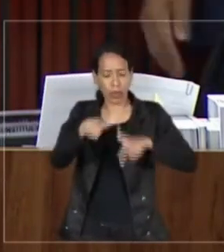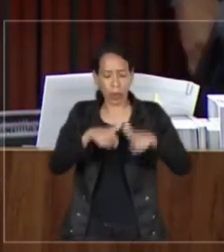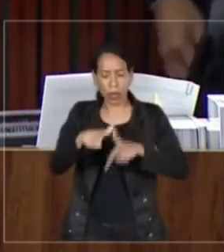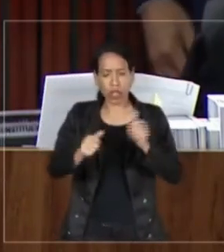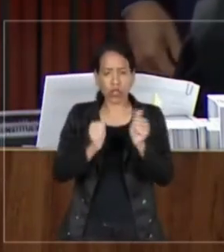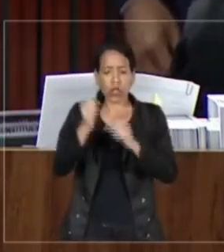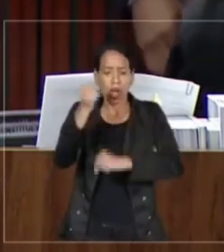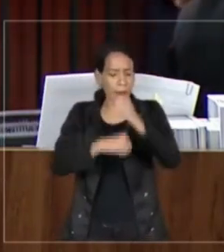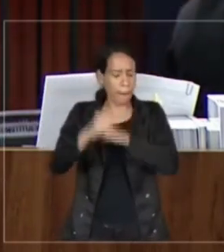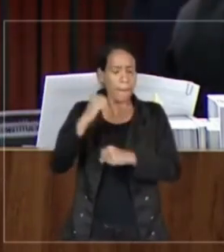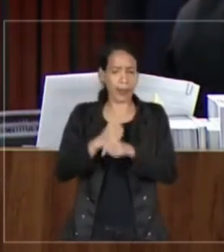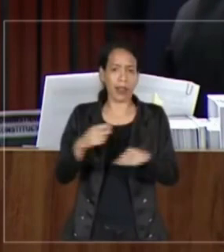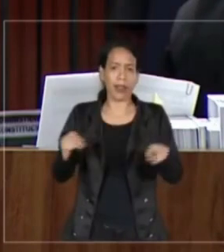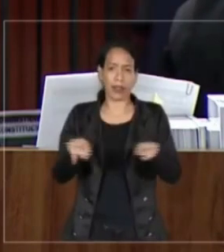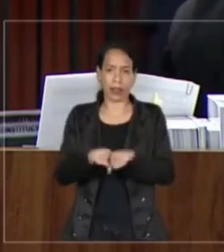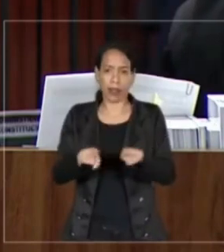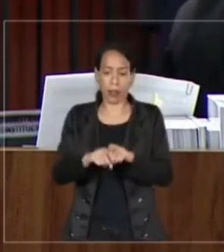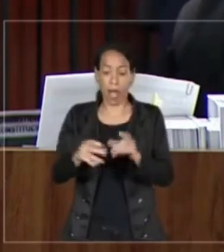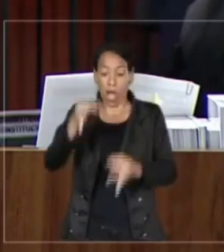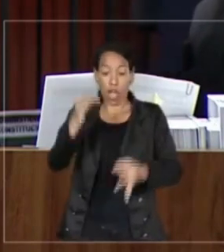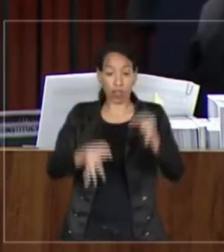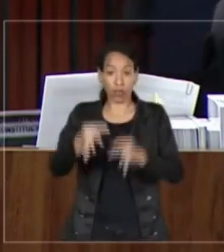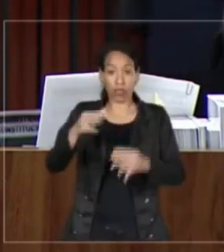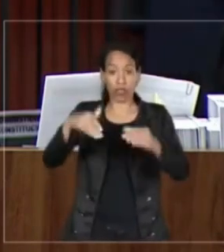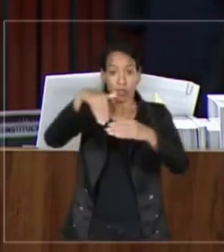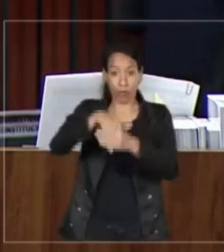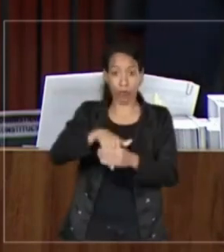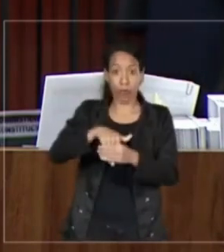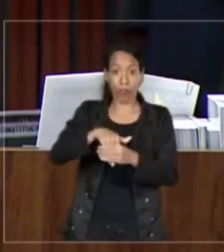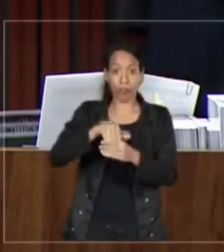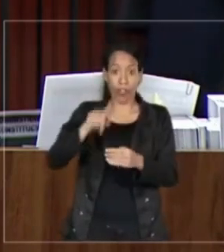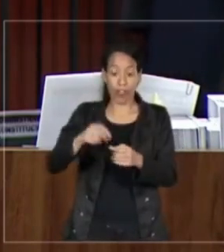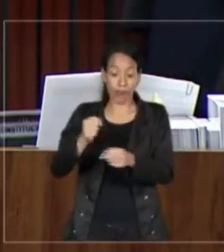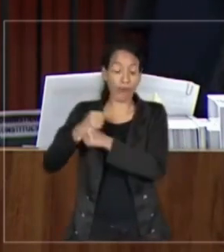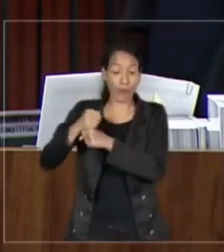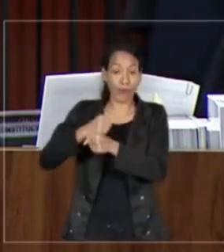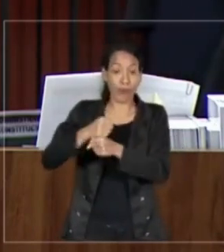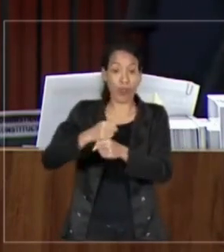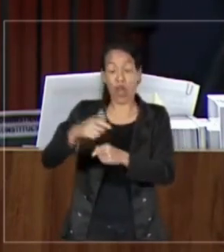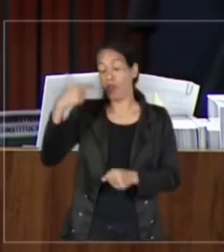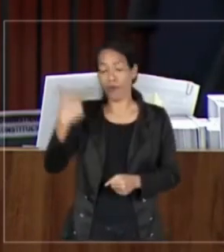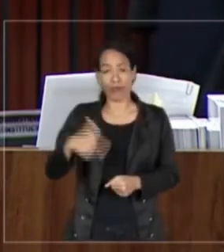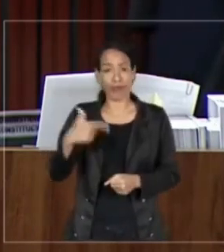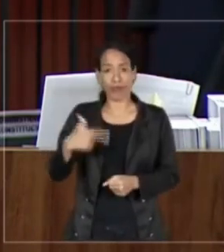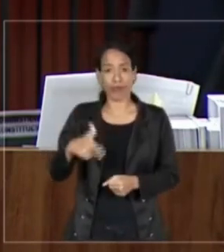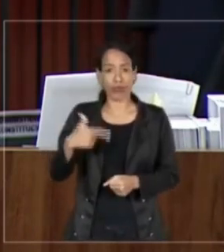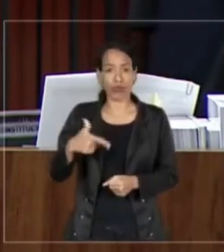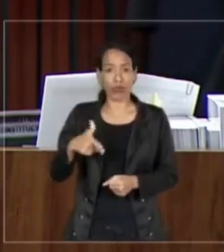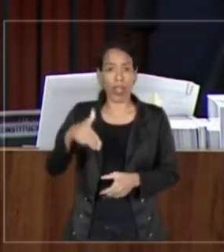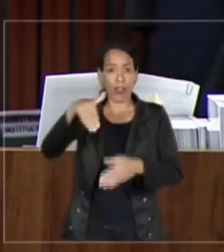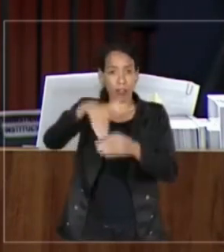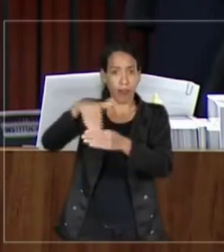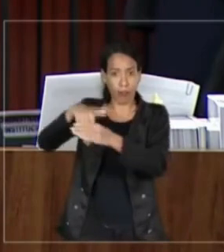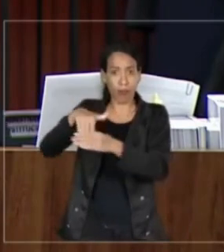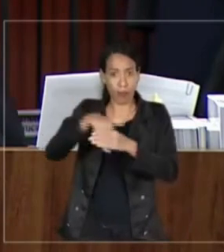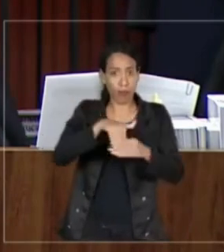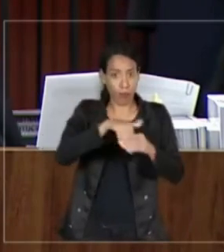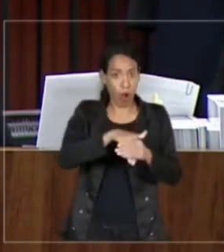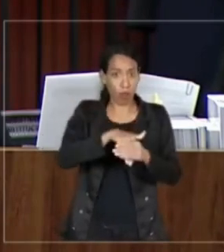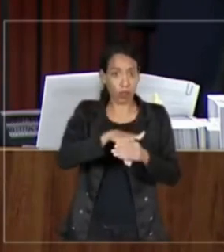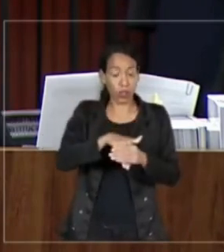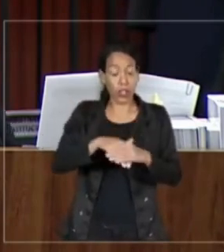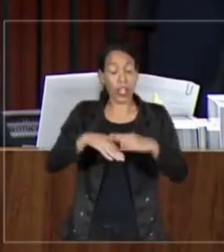ano passado. A Justiça Eleitoral, principalmente nos anos em que não há eleições, a